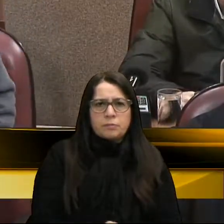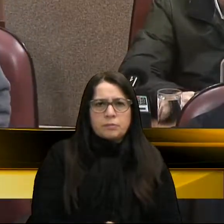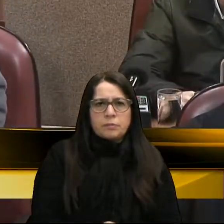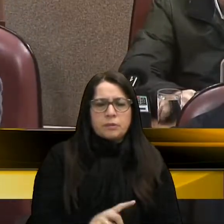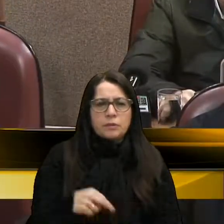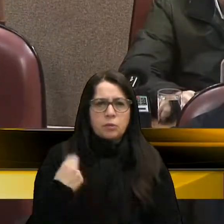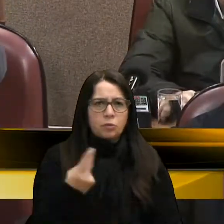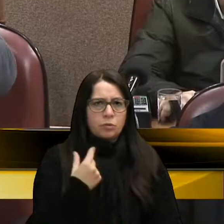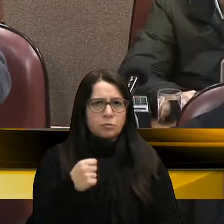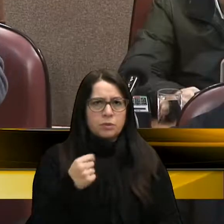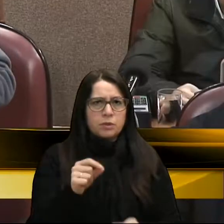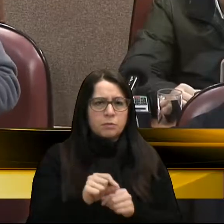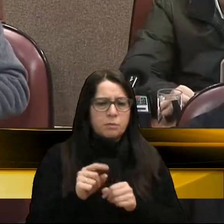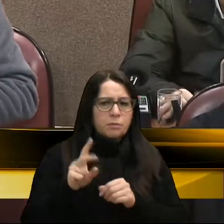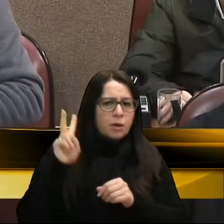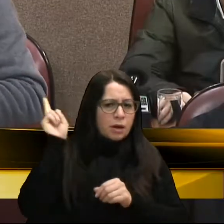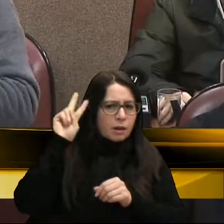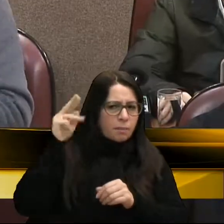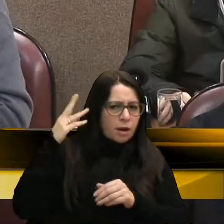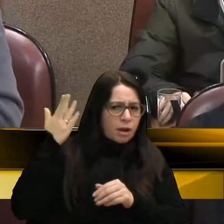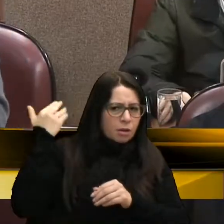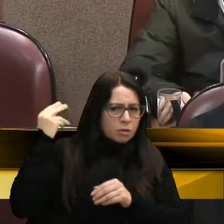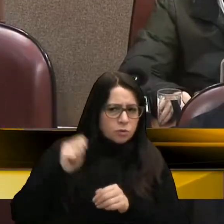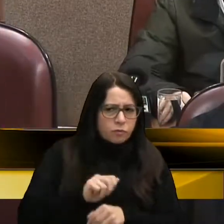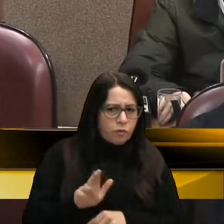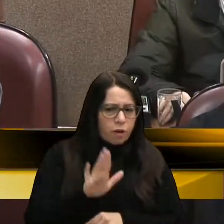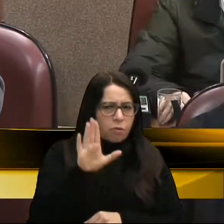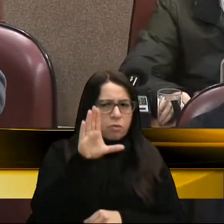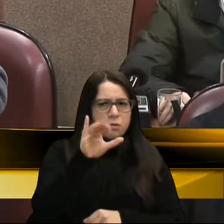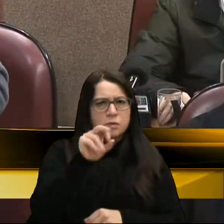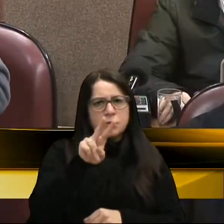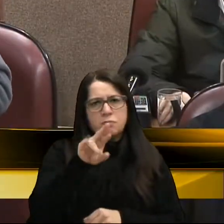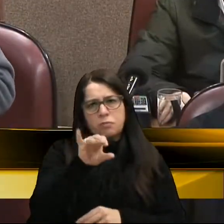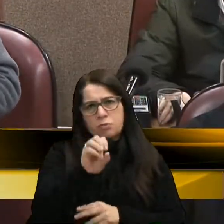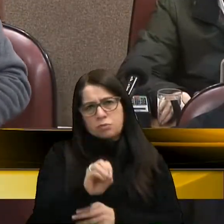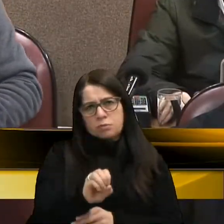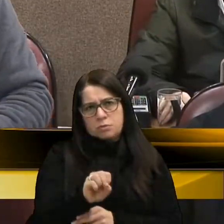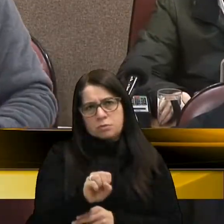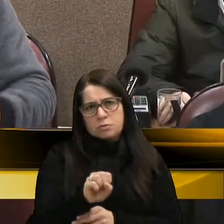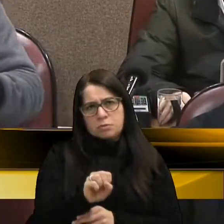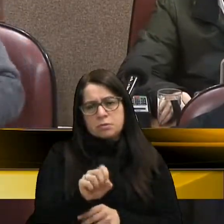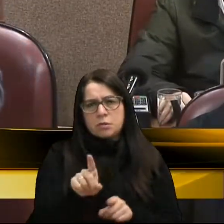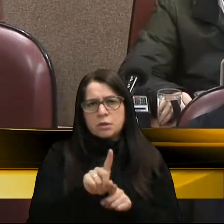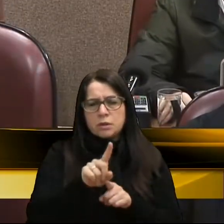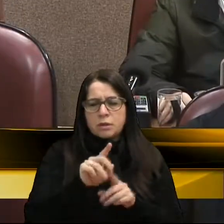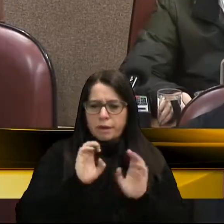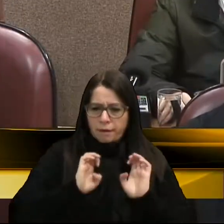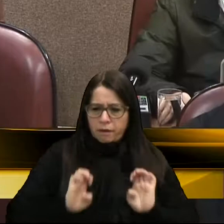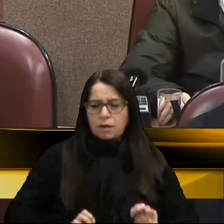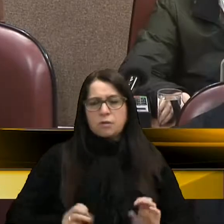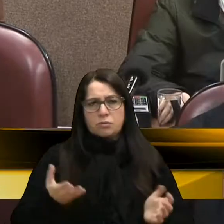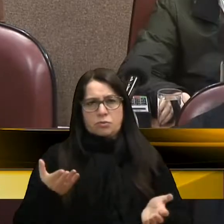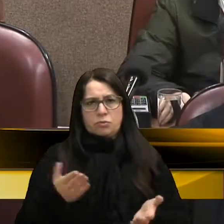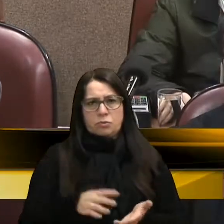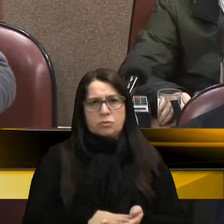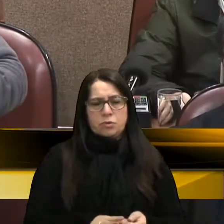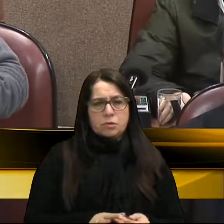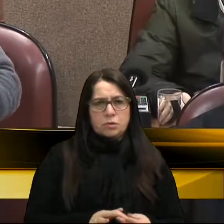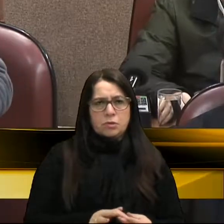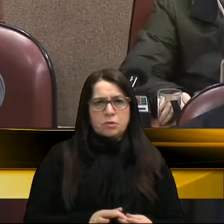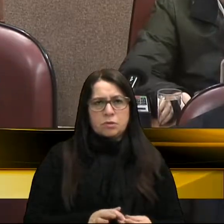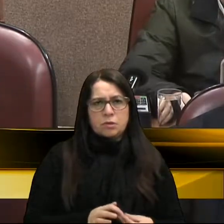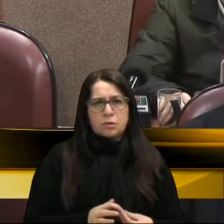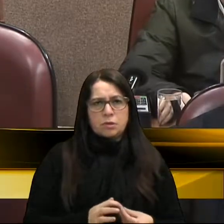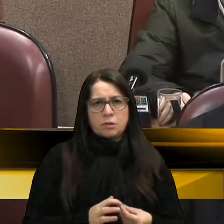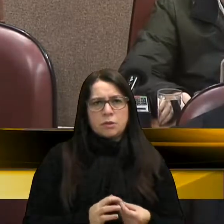nós precisamos resgatar esses valores cívicos, esses valores éticos, esses